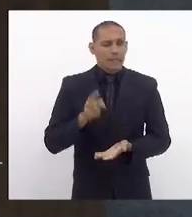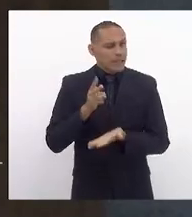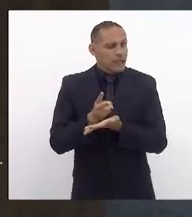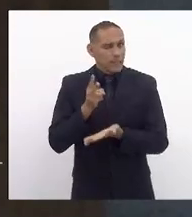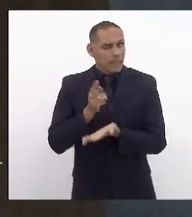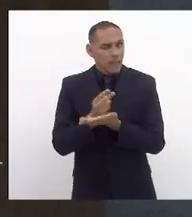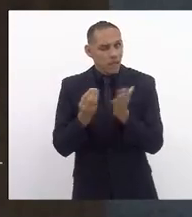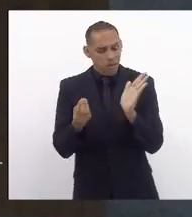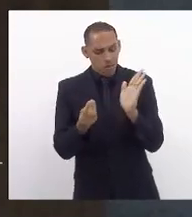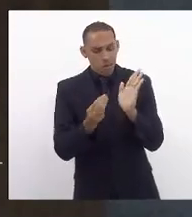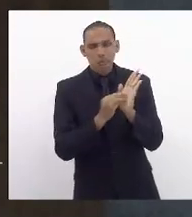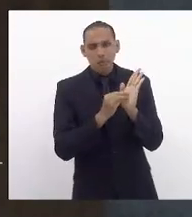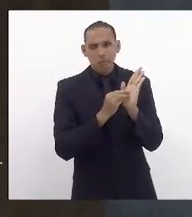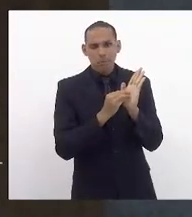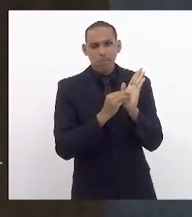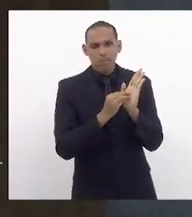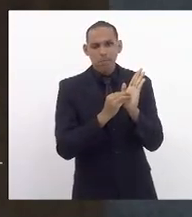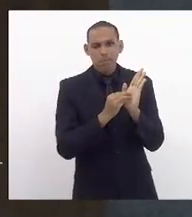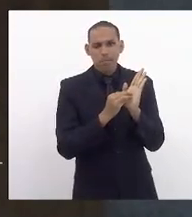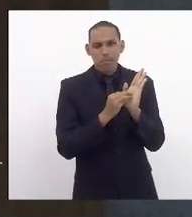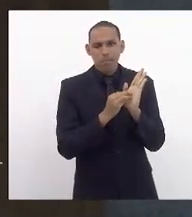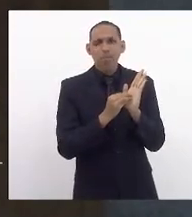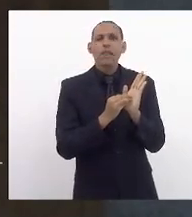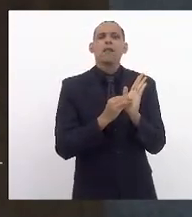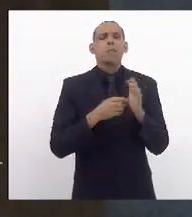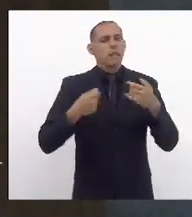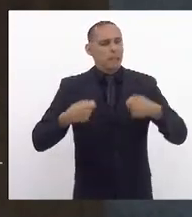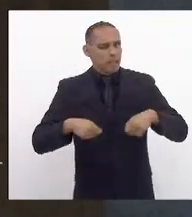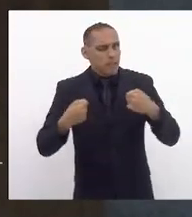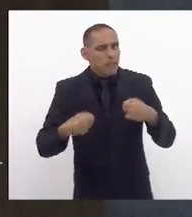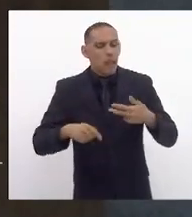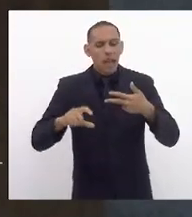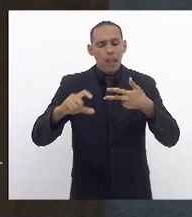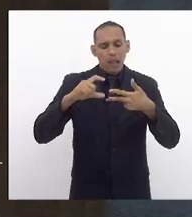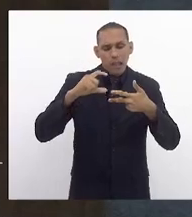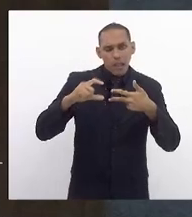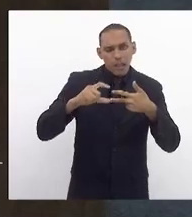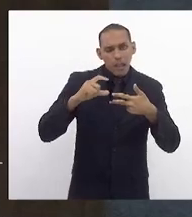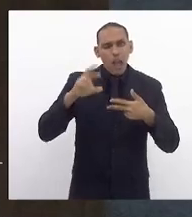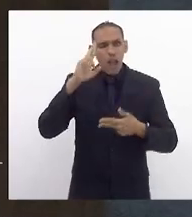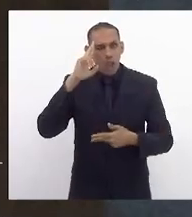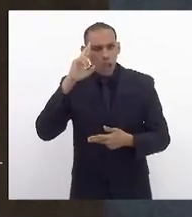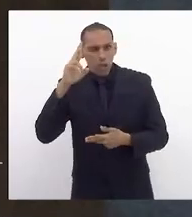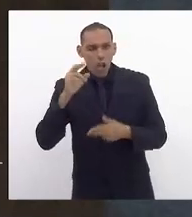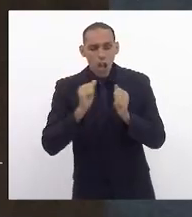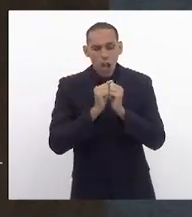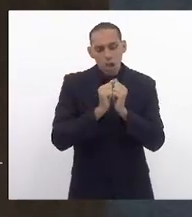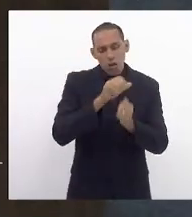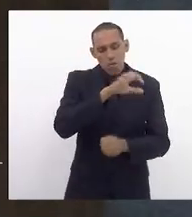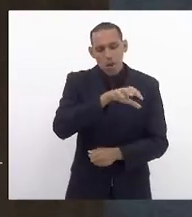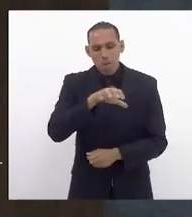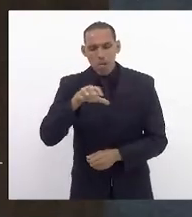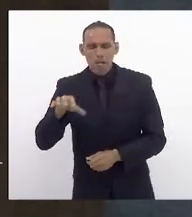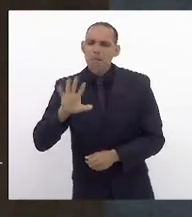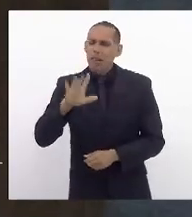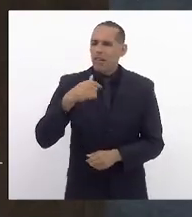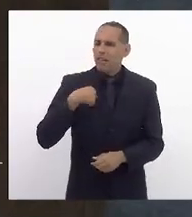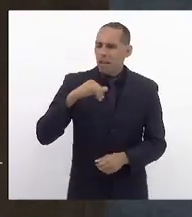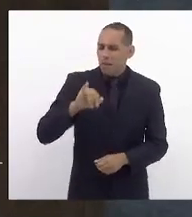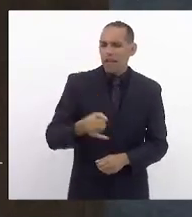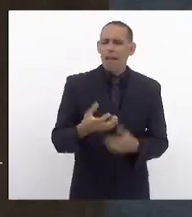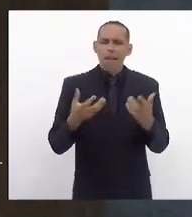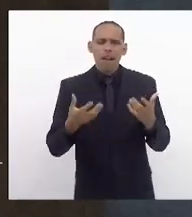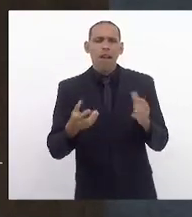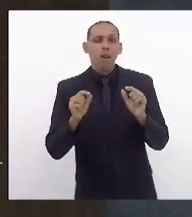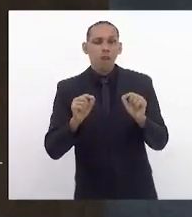vem esses termos: cabe ao Poder Executivo junto aos seus órgãos. Então, eu queria aqui aproveitar hoje